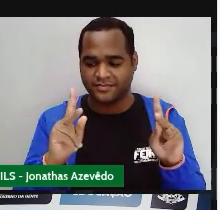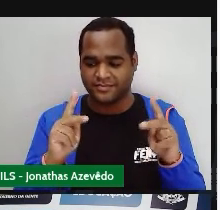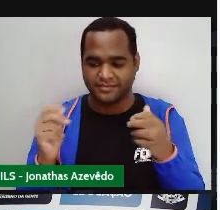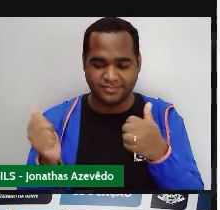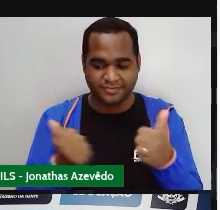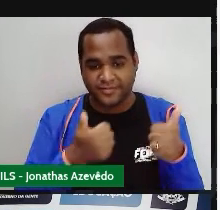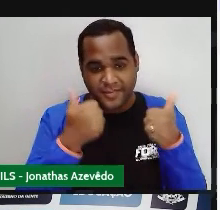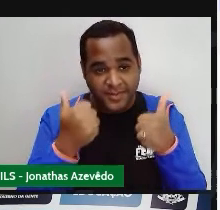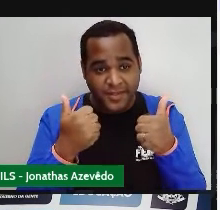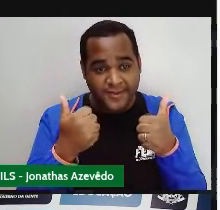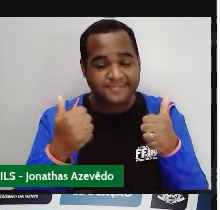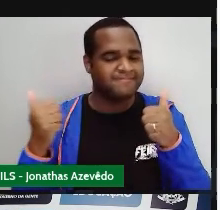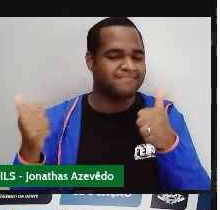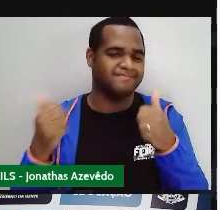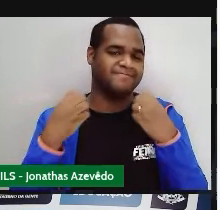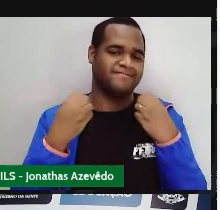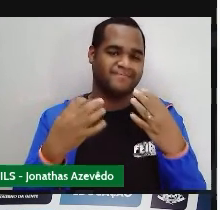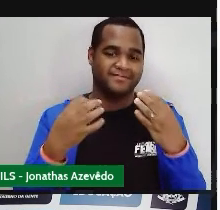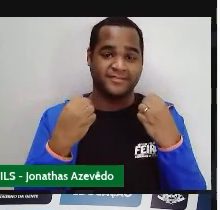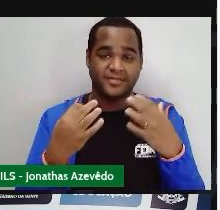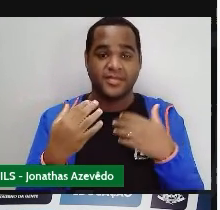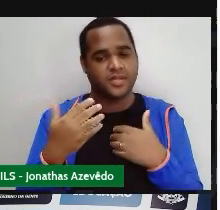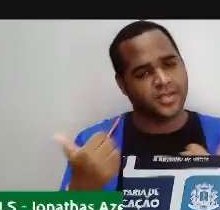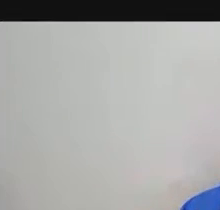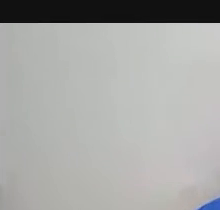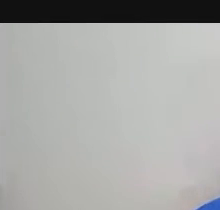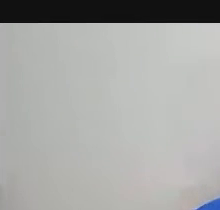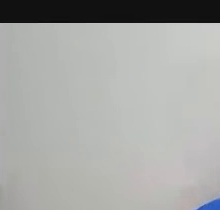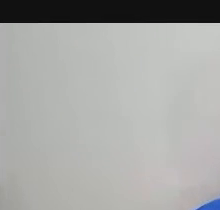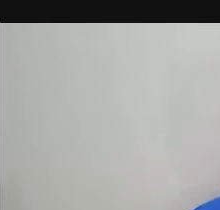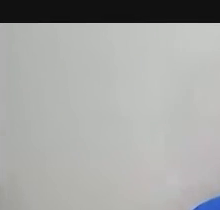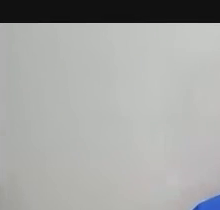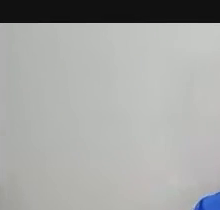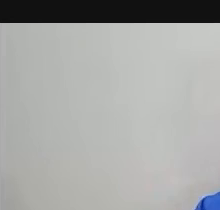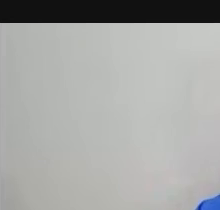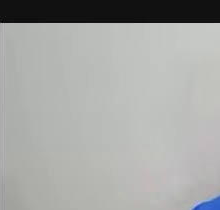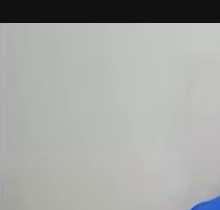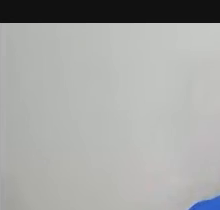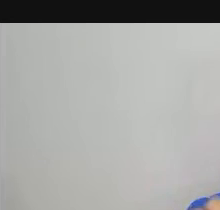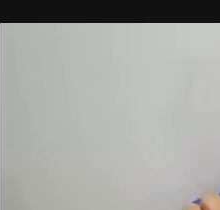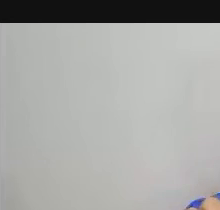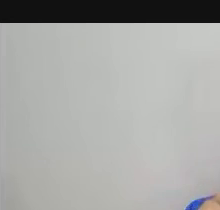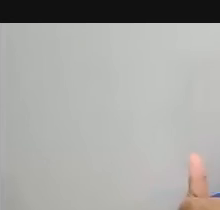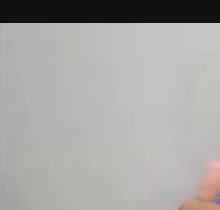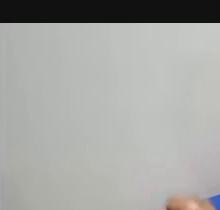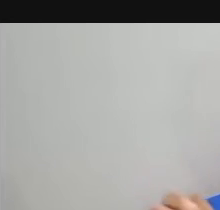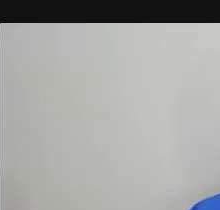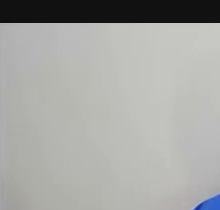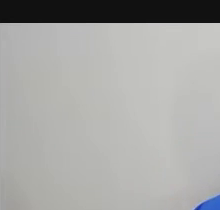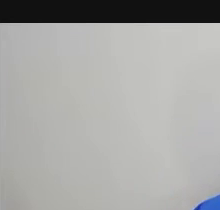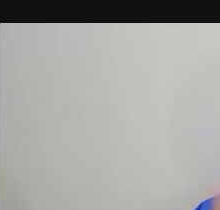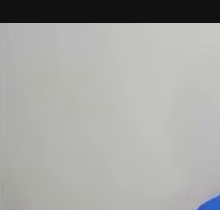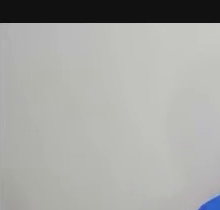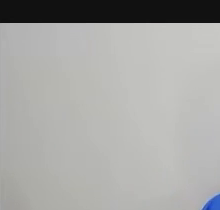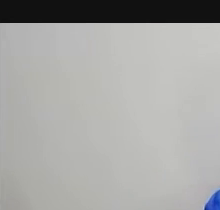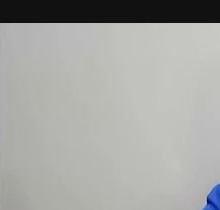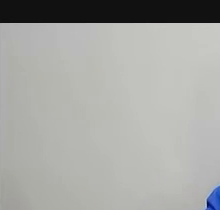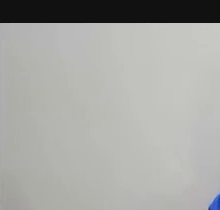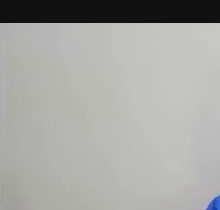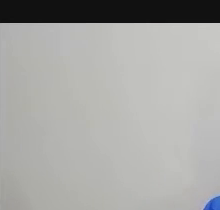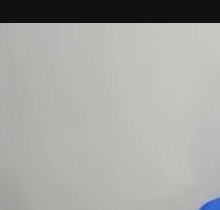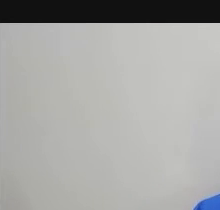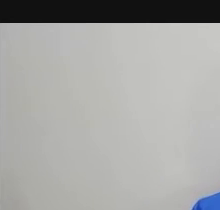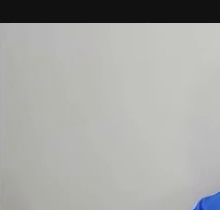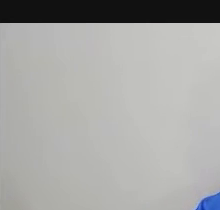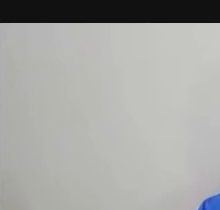bacana show de bola Então pessoal é isso aí vamos parar de compartilhar essa tela vamos voltar para a